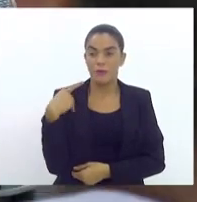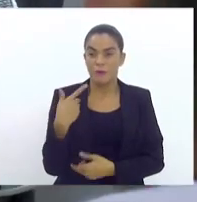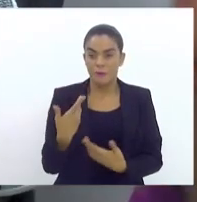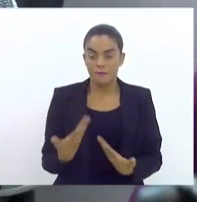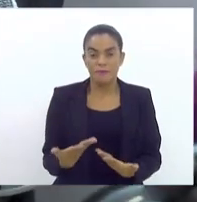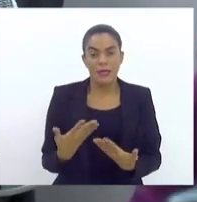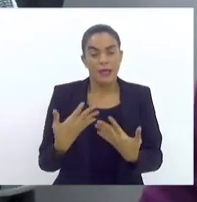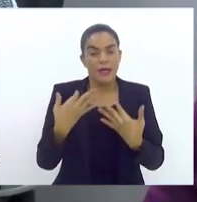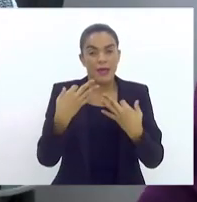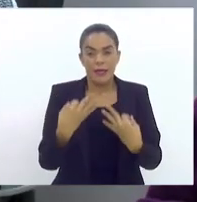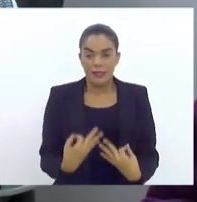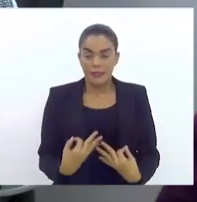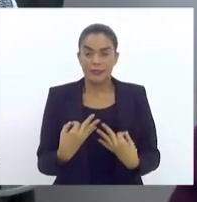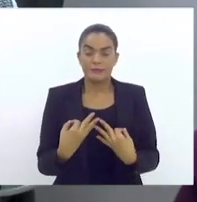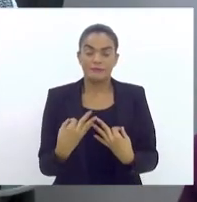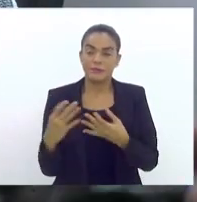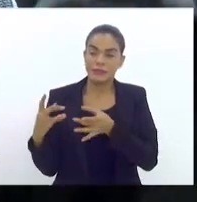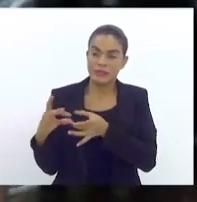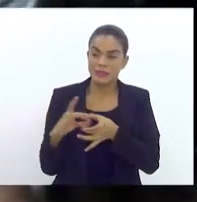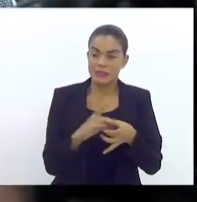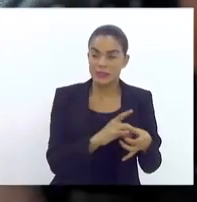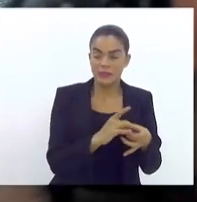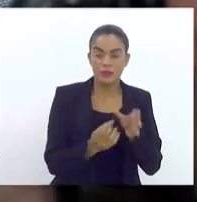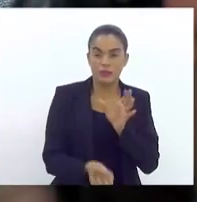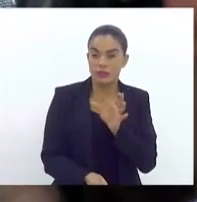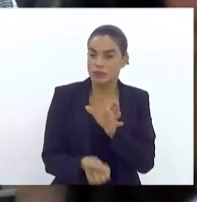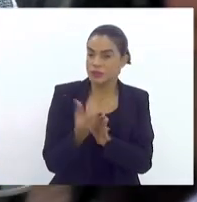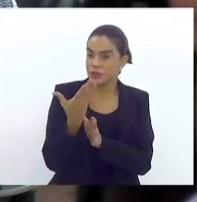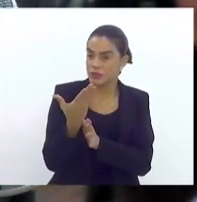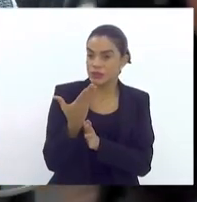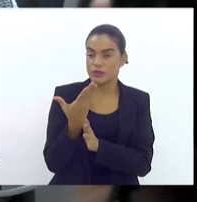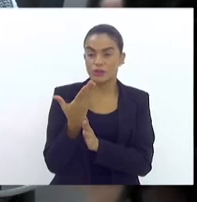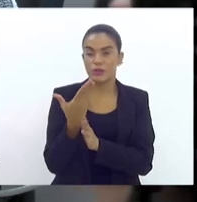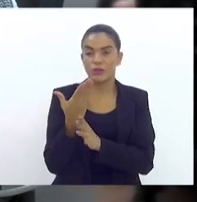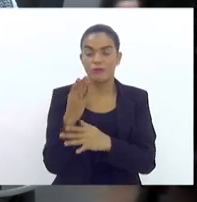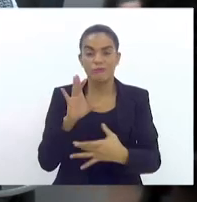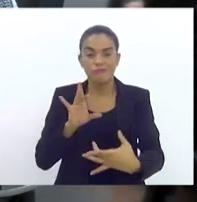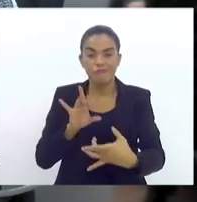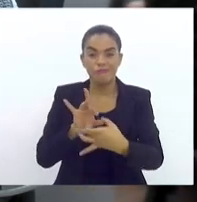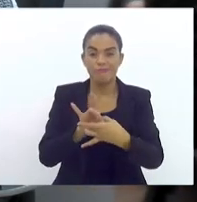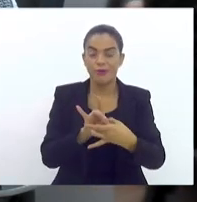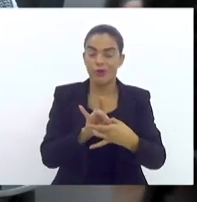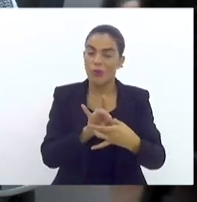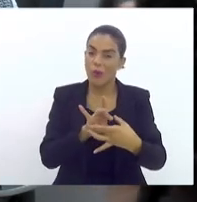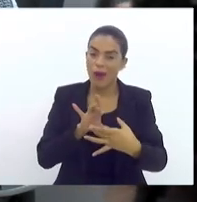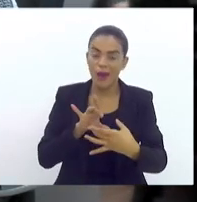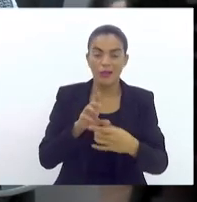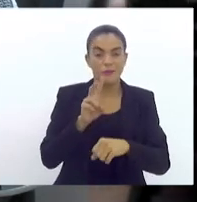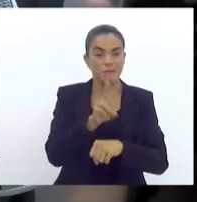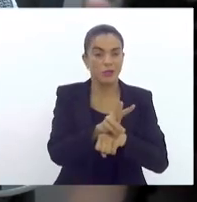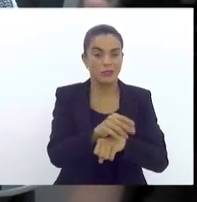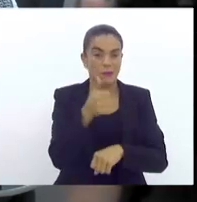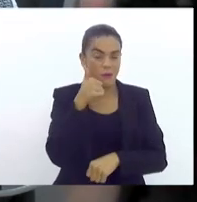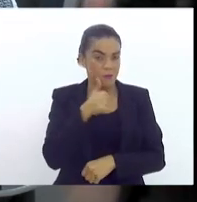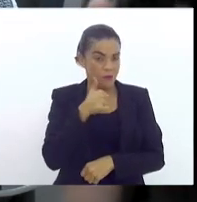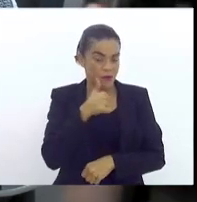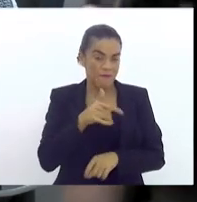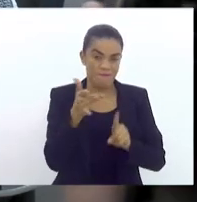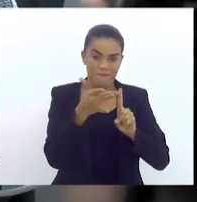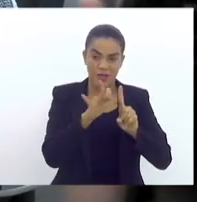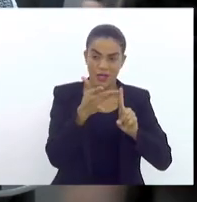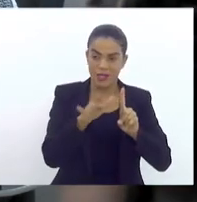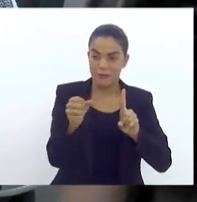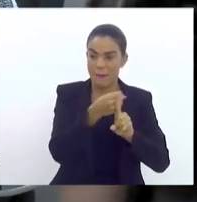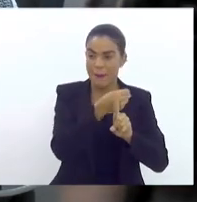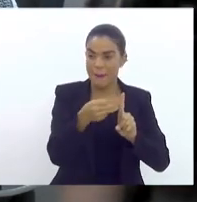exatamente nessa questão de criar uma rede de proteção as Mulheres vítimas de violência e